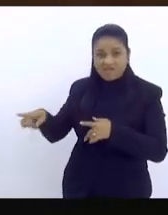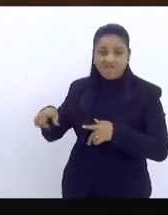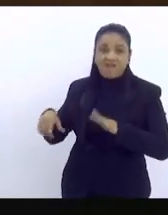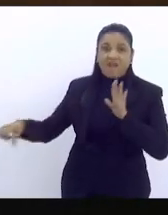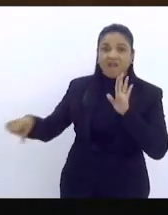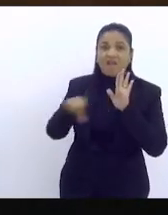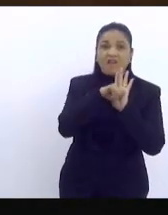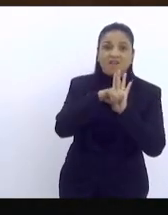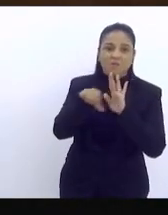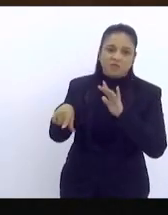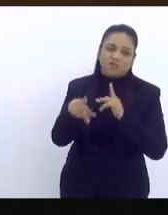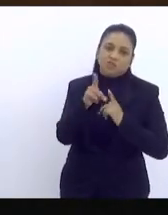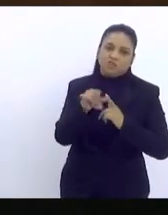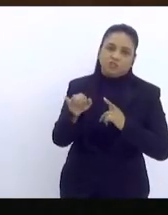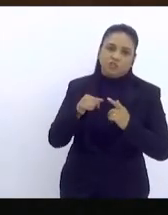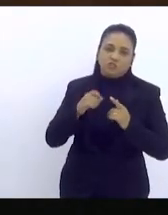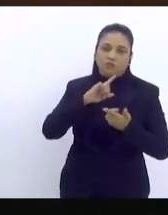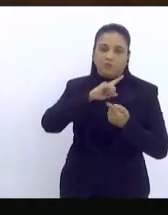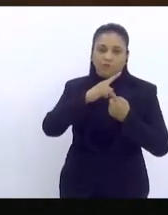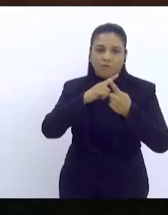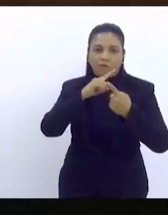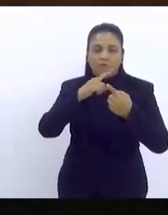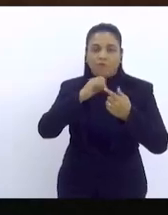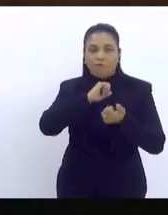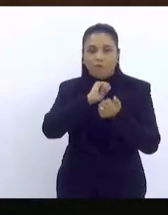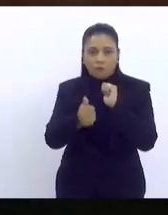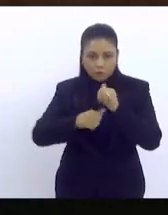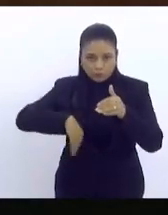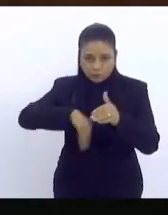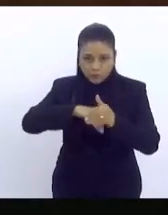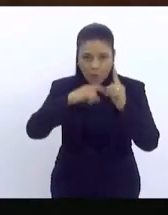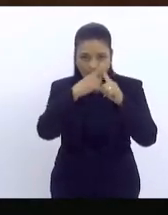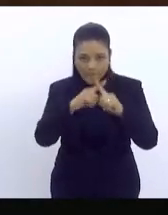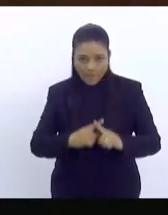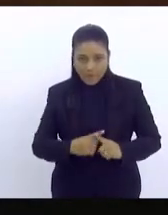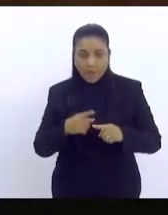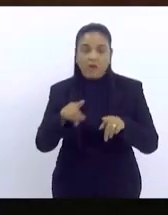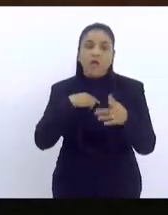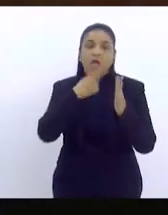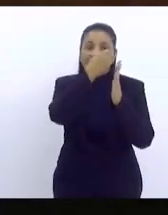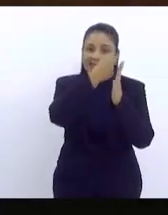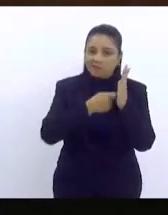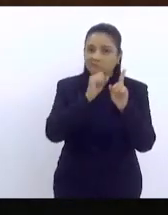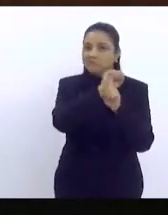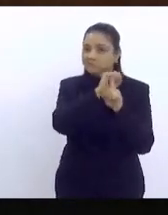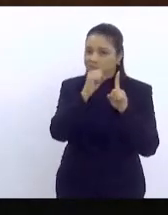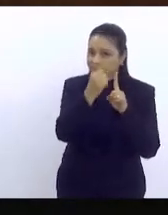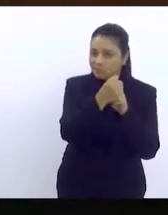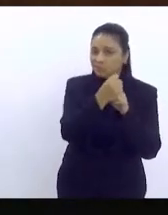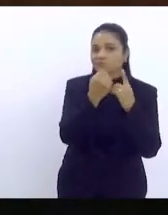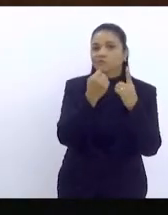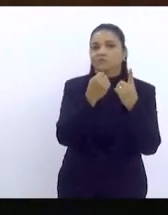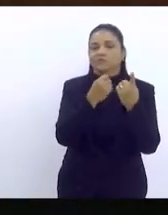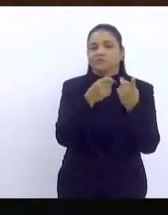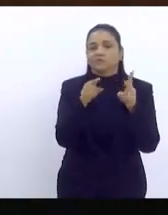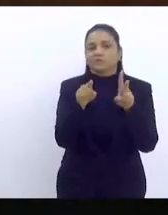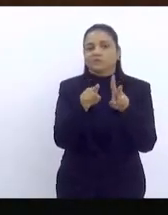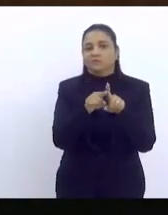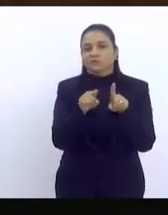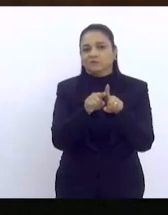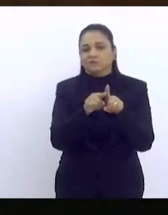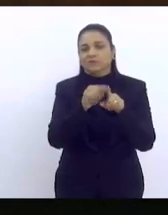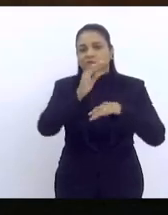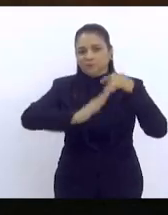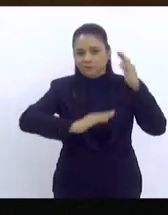nos dias de jogos a relatórios da Assistência Social dizendo todo tipo de